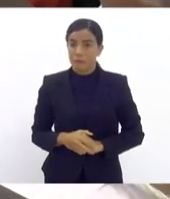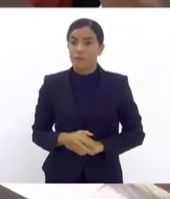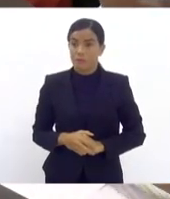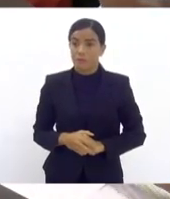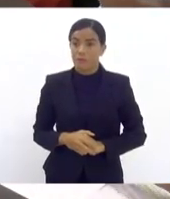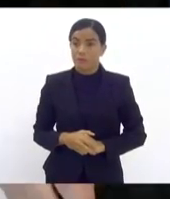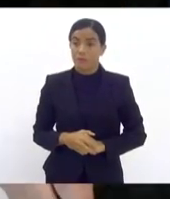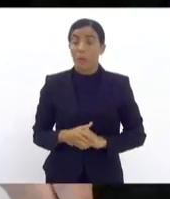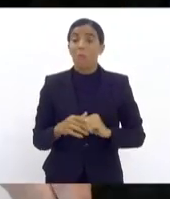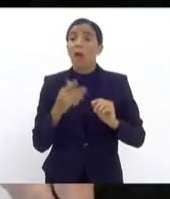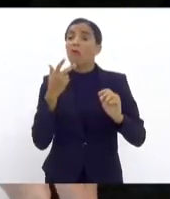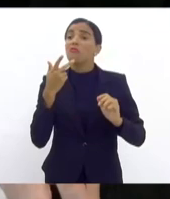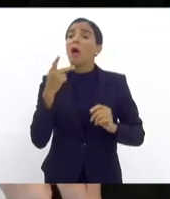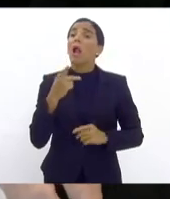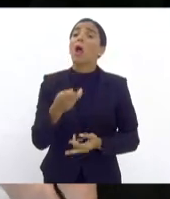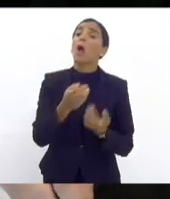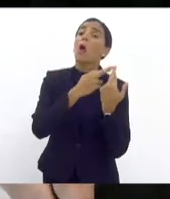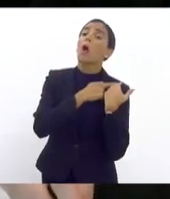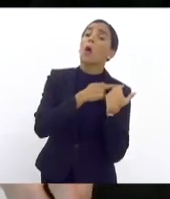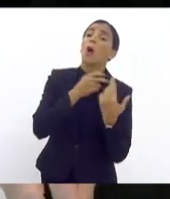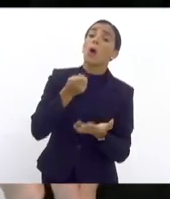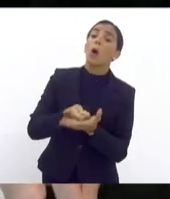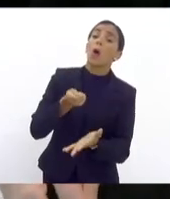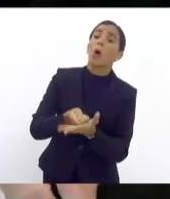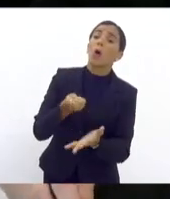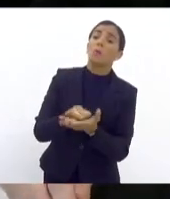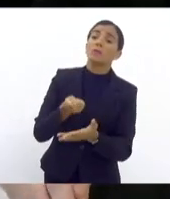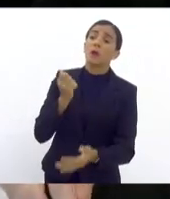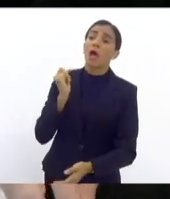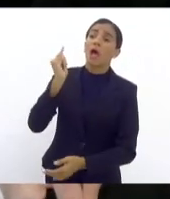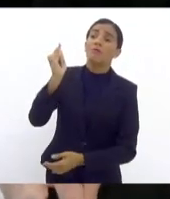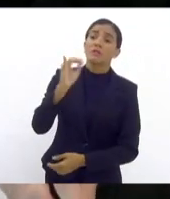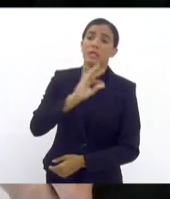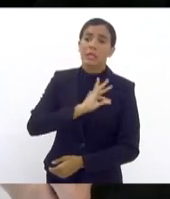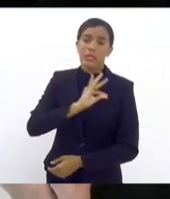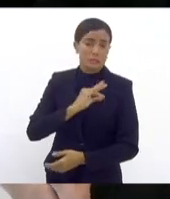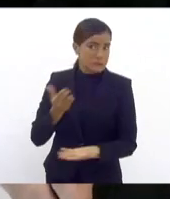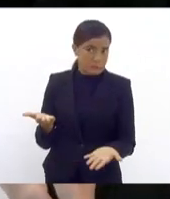Mas não diz de quem é a obrigação. De quem é a obrigação para comunicar para a delegacia?